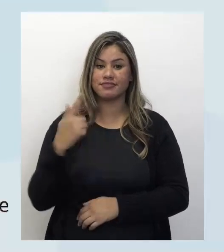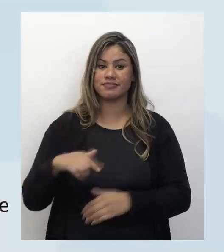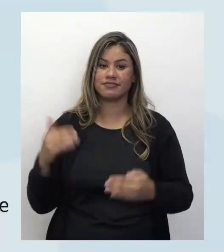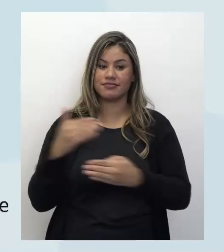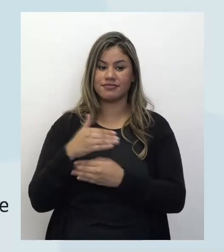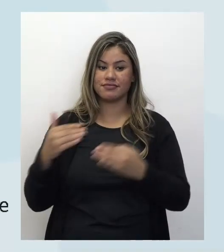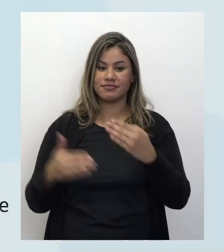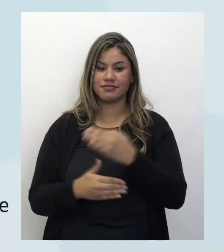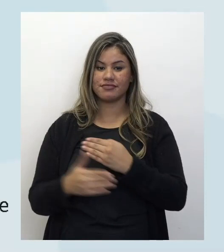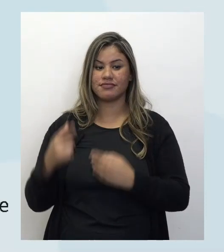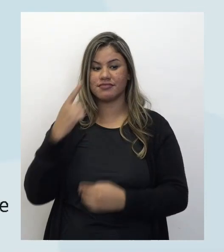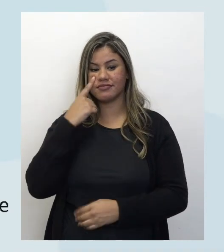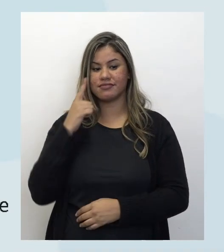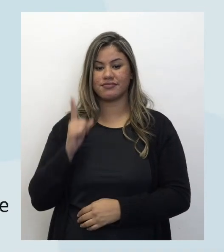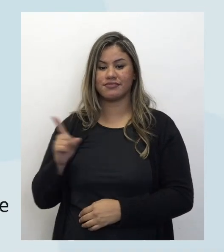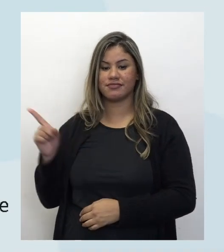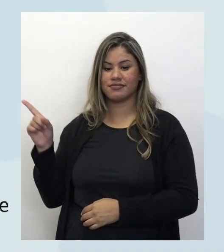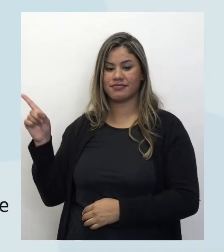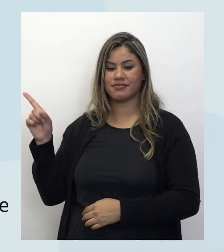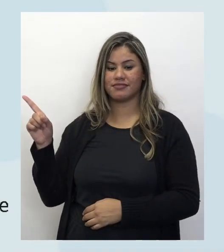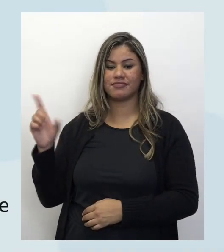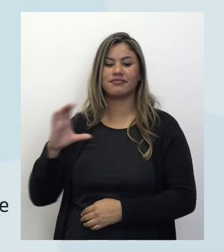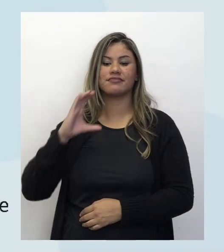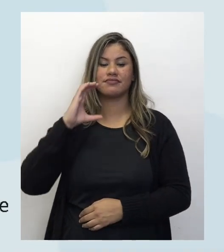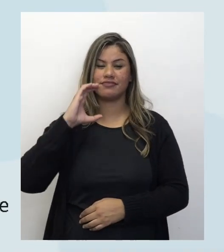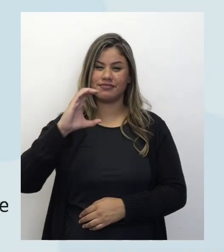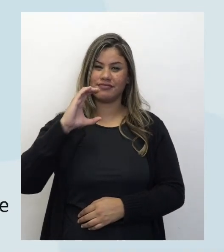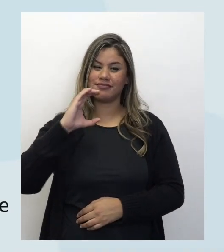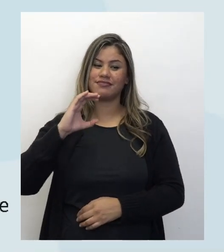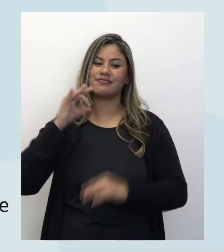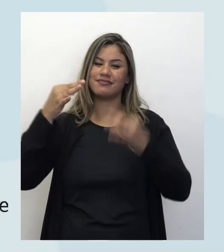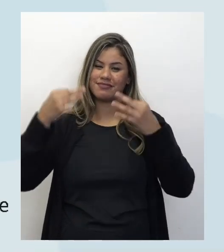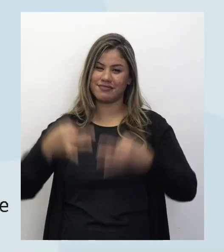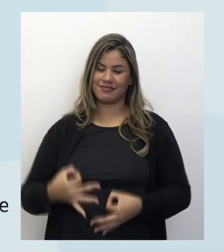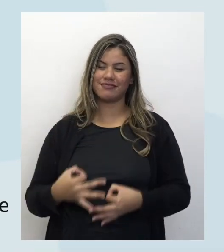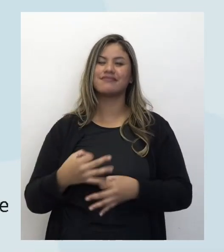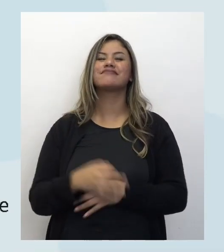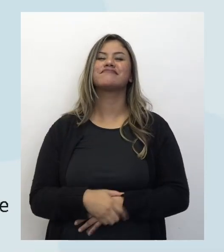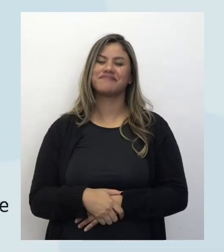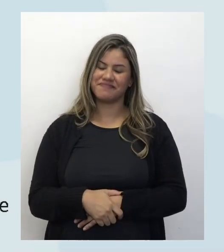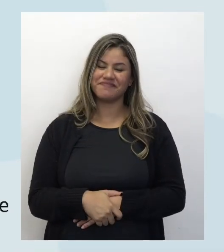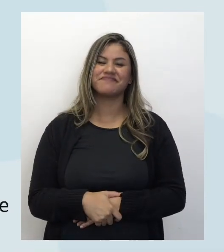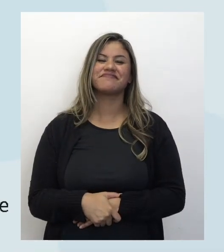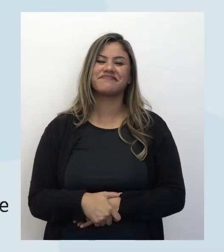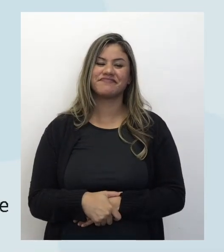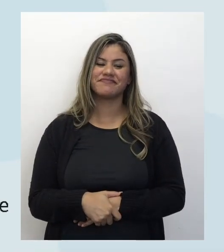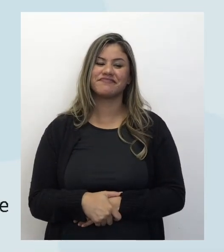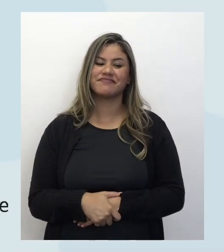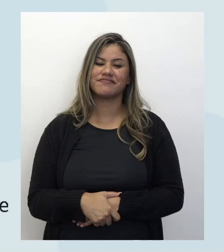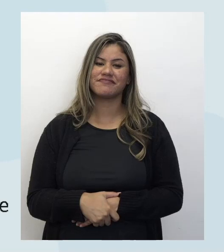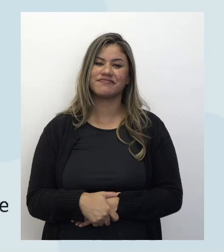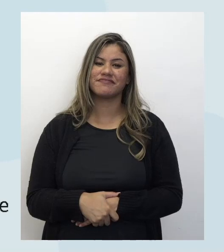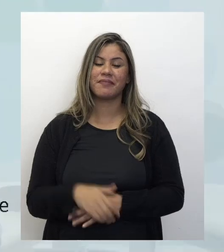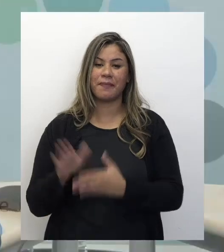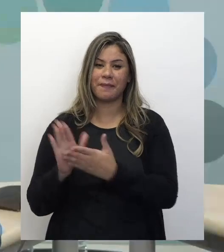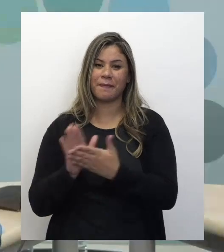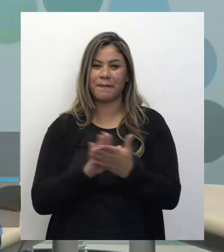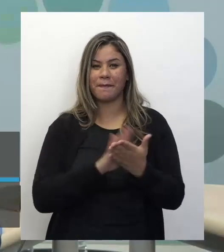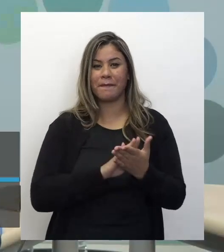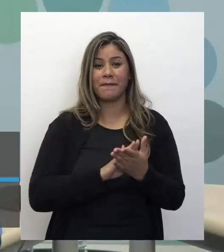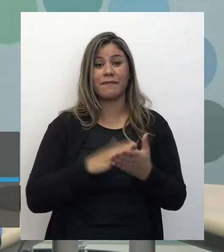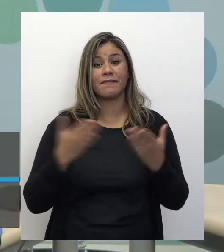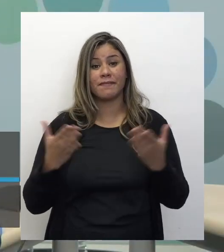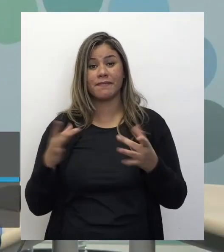rapidinho para vocês a correção. Então, muito bem, estudantes, é a alternativa C, a resposta correta, estão de parabéns. E para a